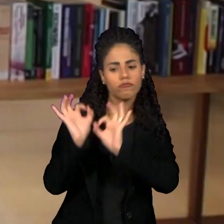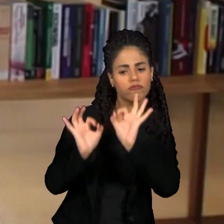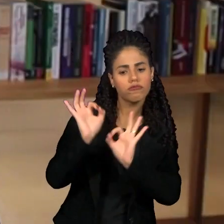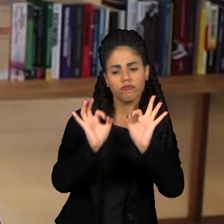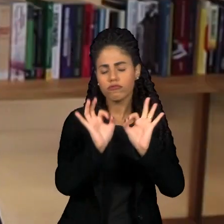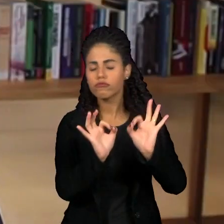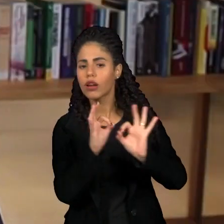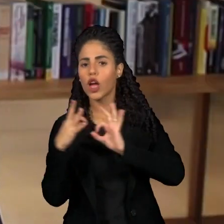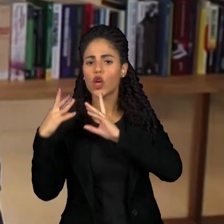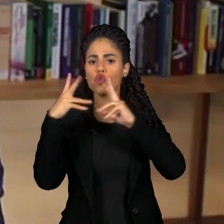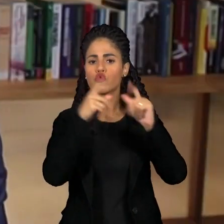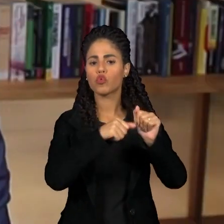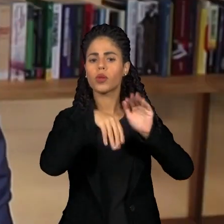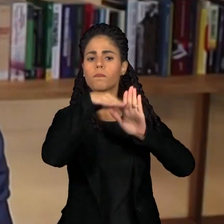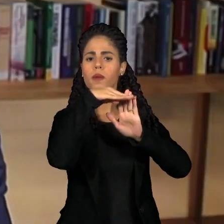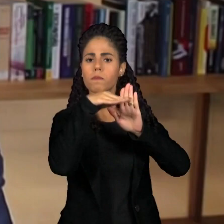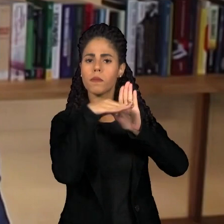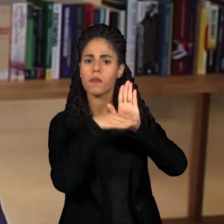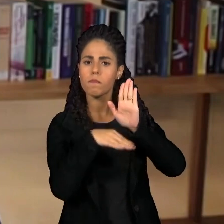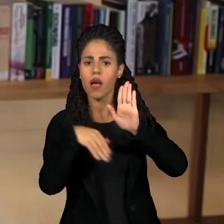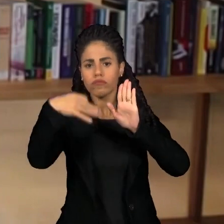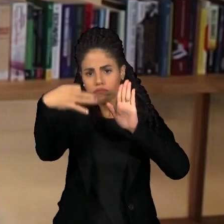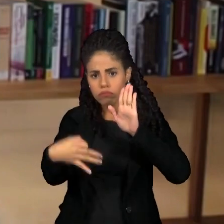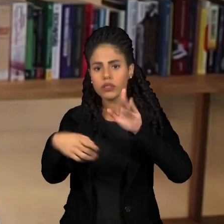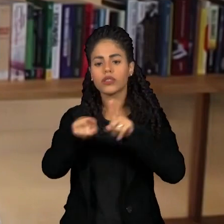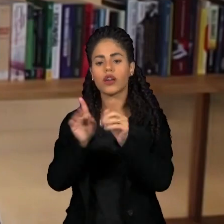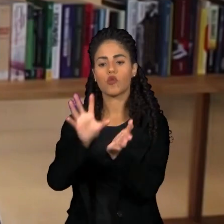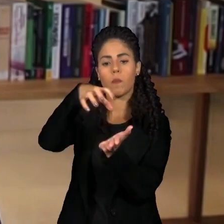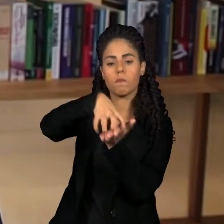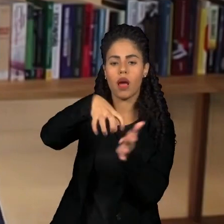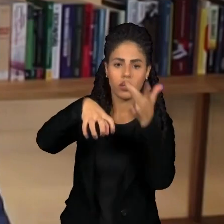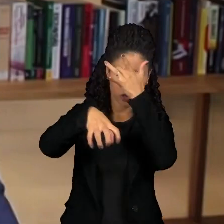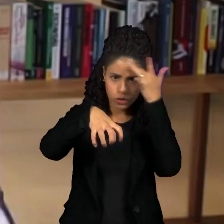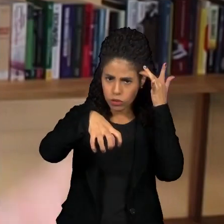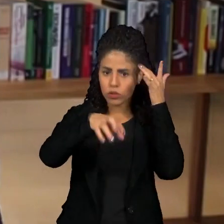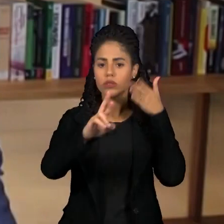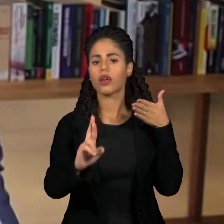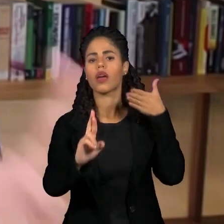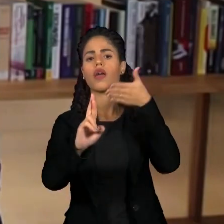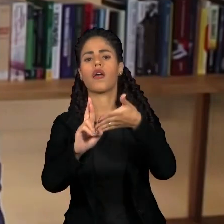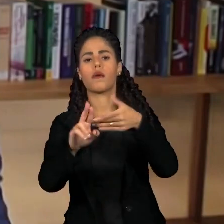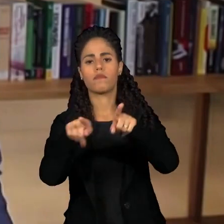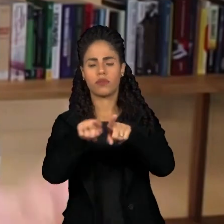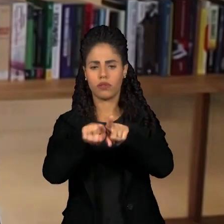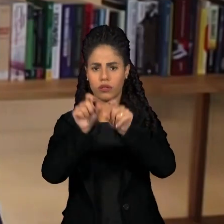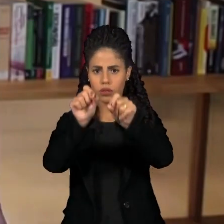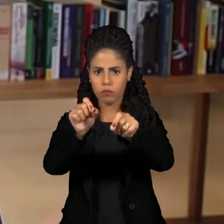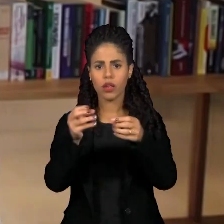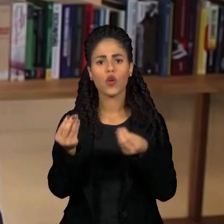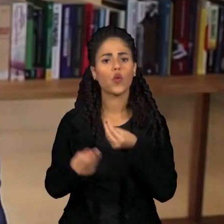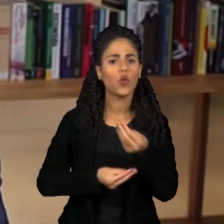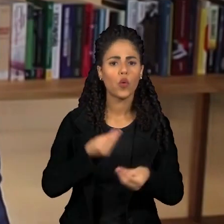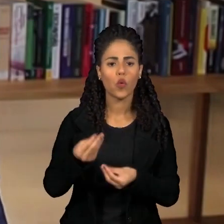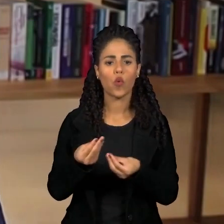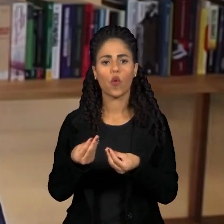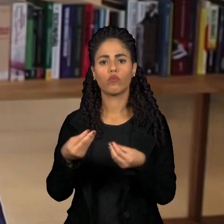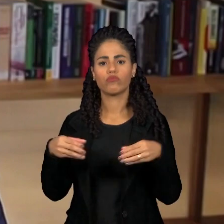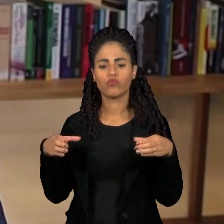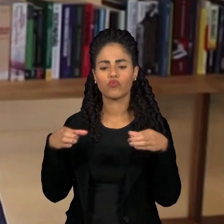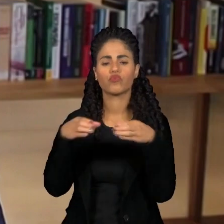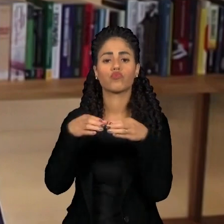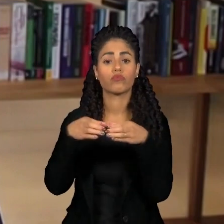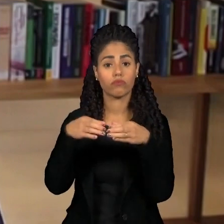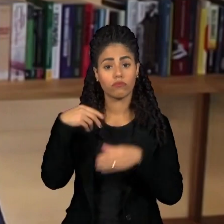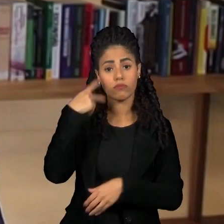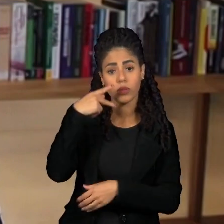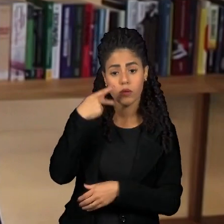em torno das pautas do que a gente chamaria de centrão ou dos representantes desse grande bloco, ou enfim, desse grande agrupamento de